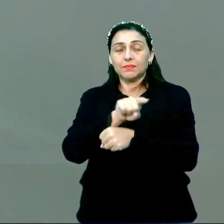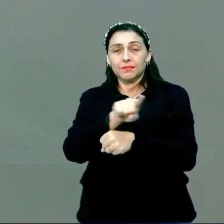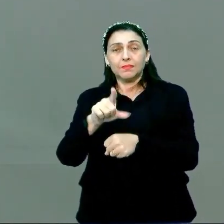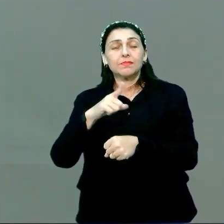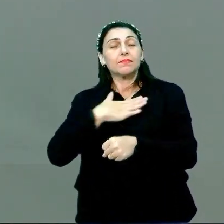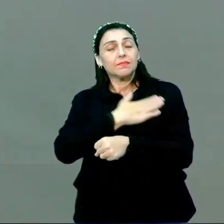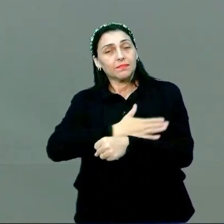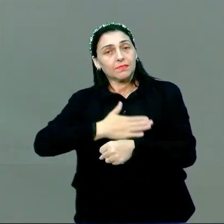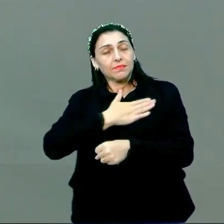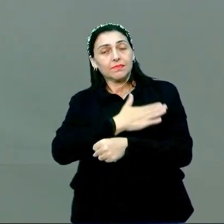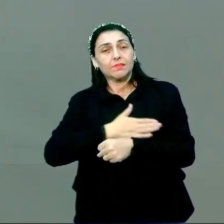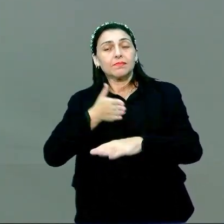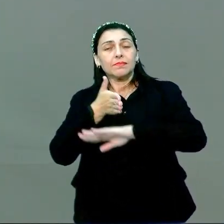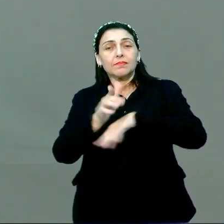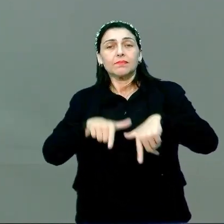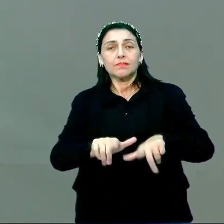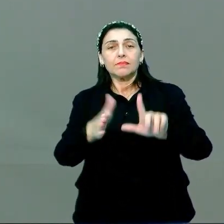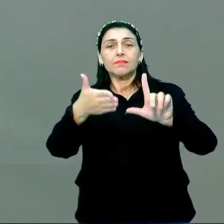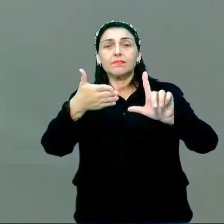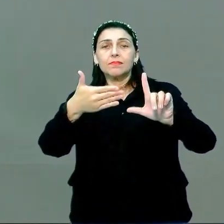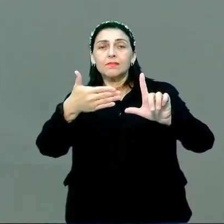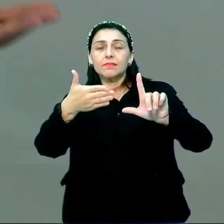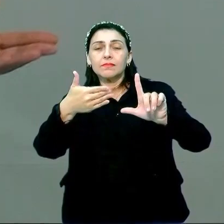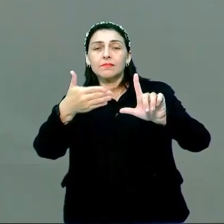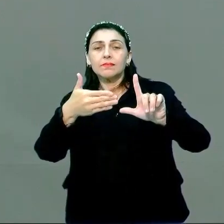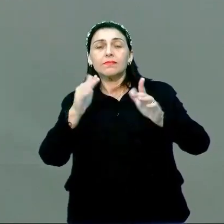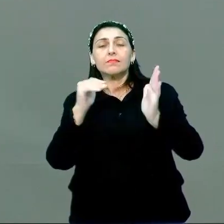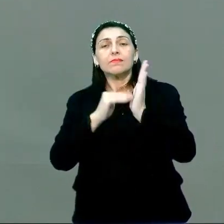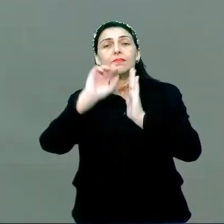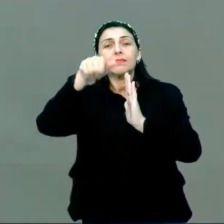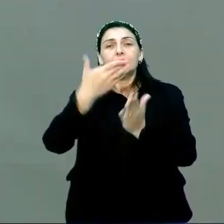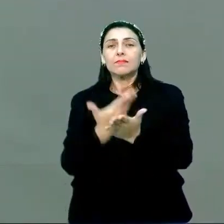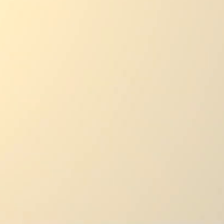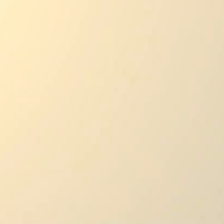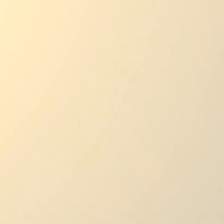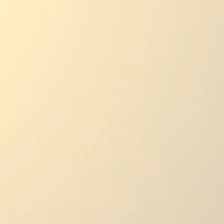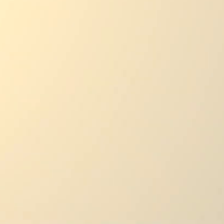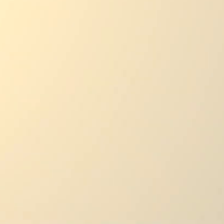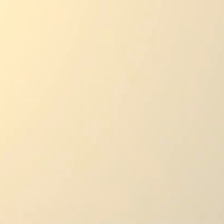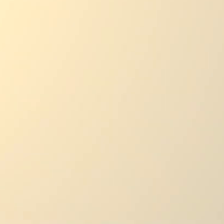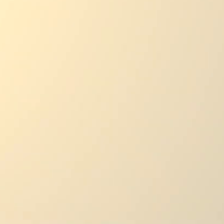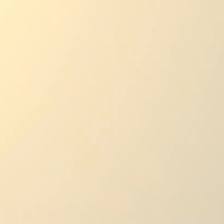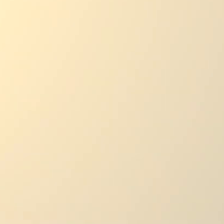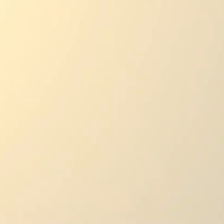Espero que vocês tenham gostado. Acessem a nossa plataforma e até a próxima aula.